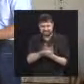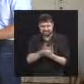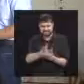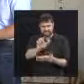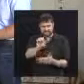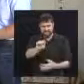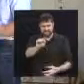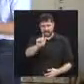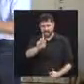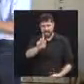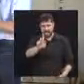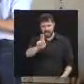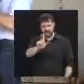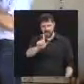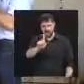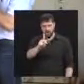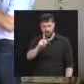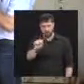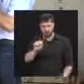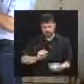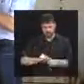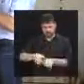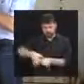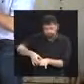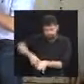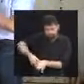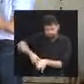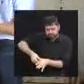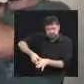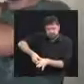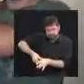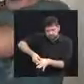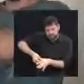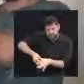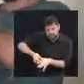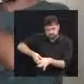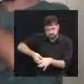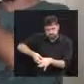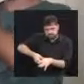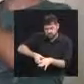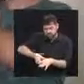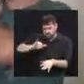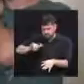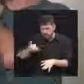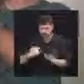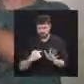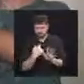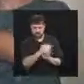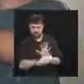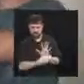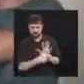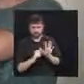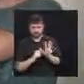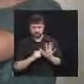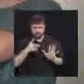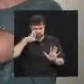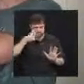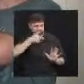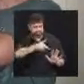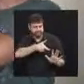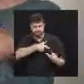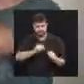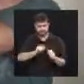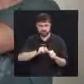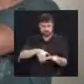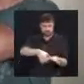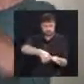Tá? Aconselho. E sem massagear o local. Sem massagear o local, eu usei um microsistema. É muito mais interessante usar microsistemas